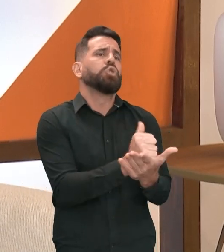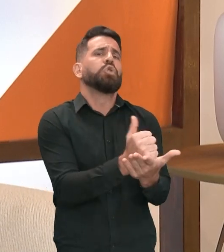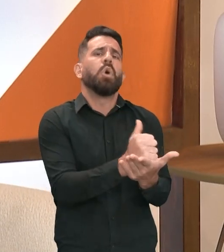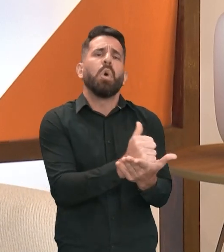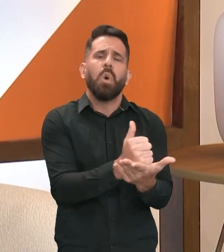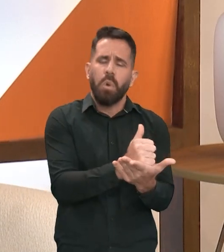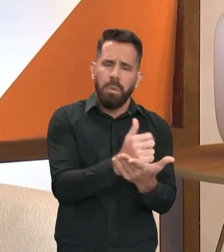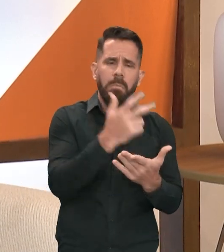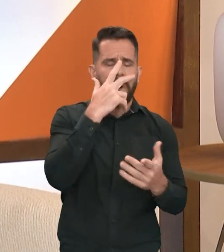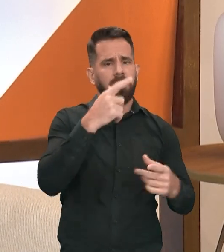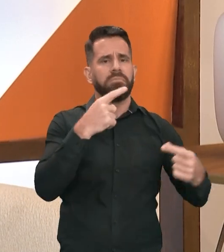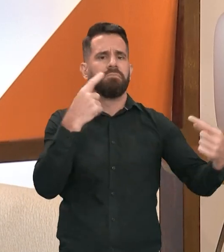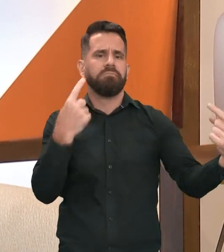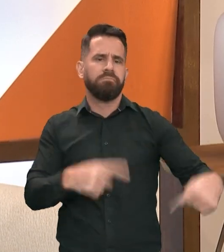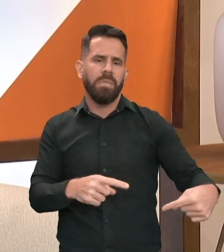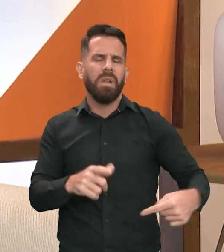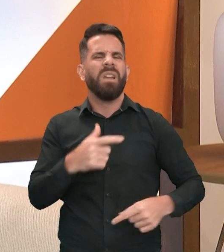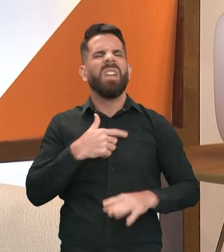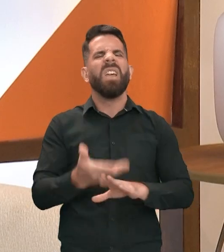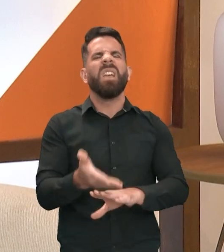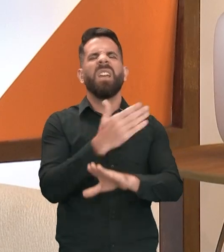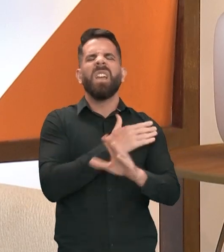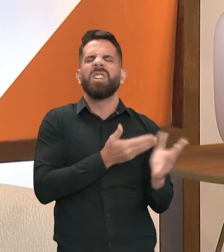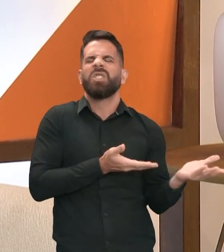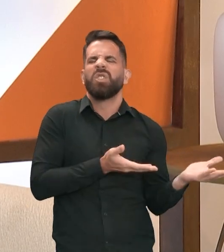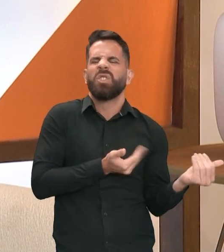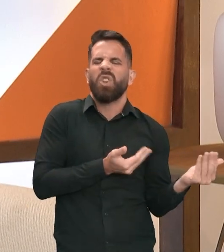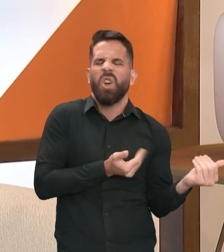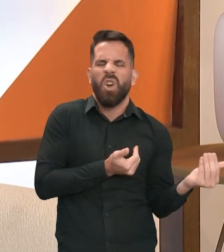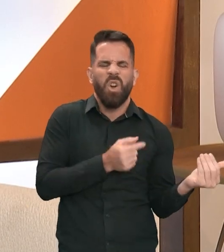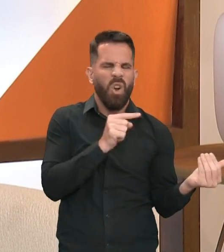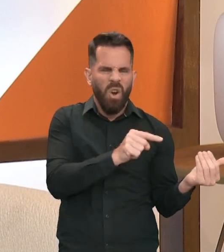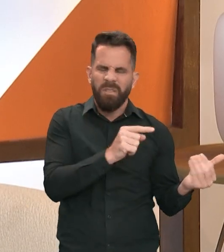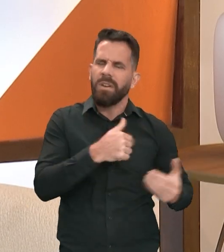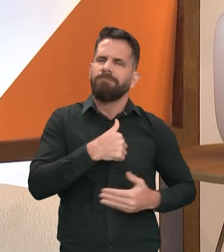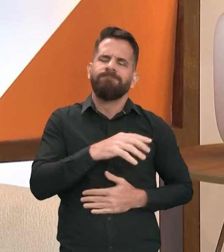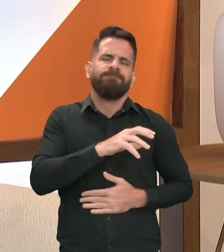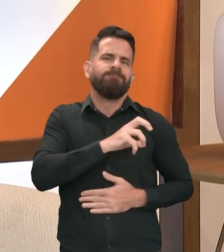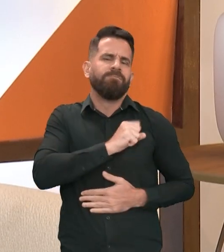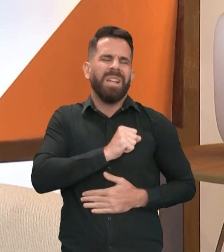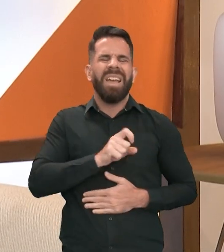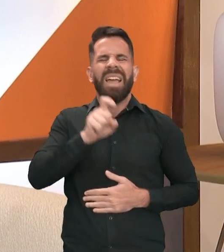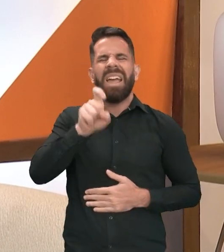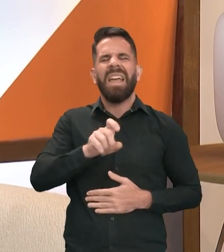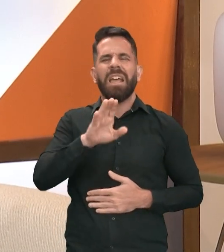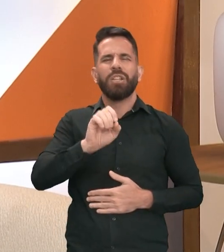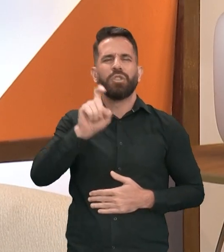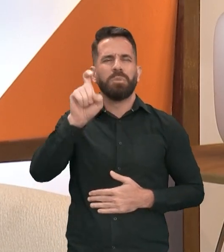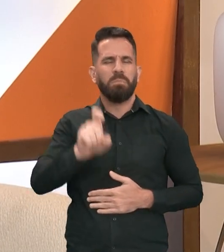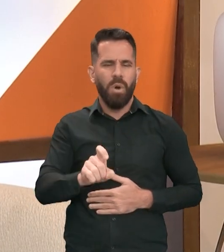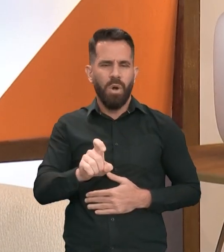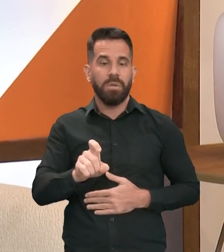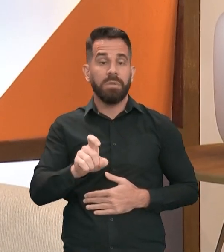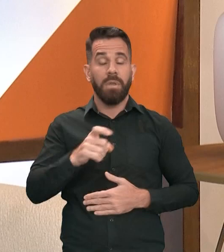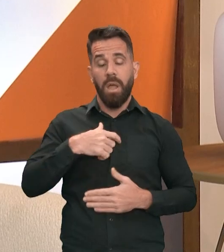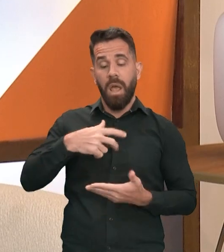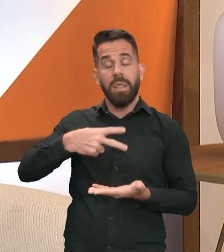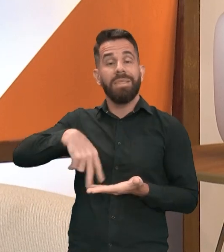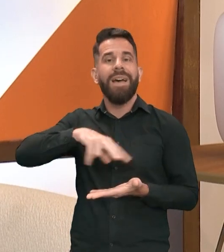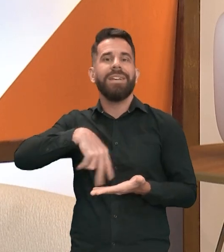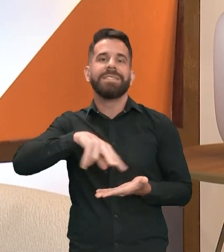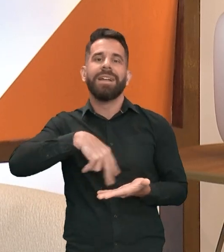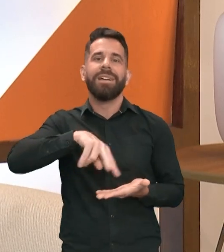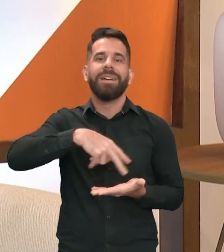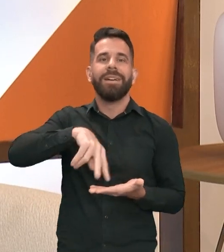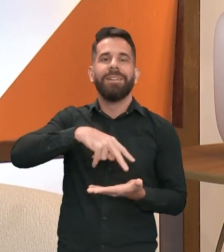eu também era viciado em Just Dance na minha adolescência, eu amava jogar Just Dance. Tem um jogo de Xbox que tem o Kinect, aí você dança. E